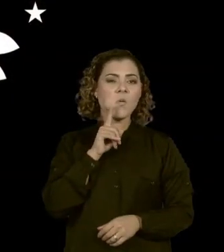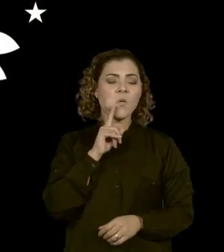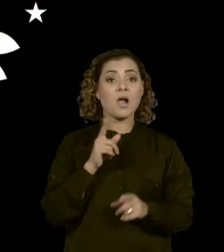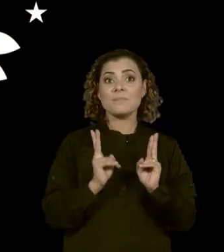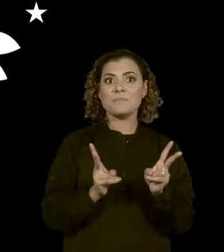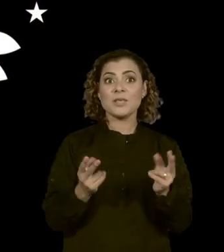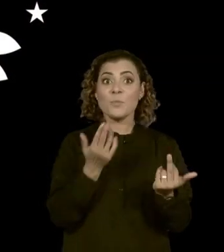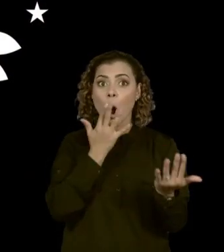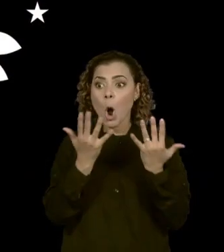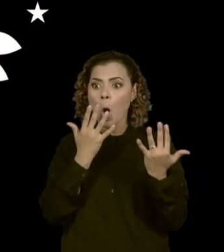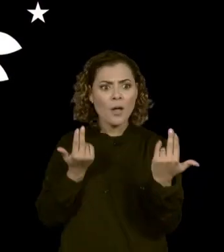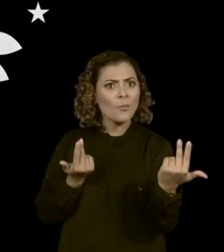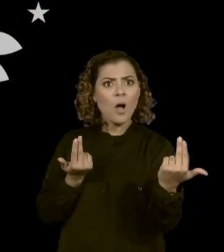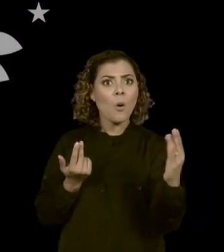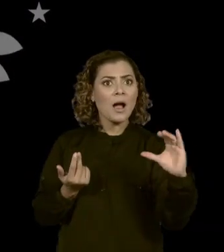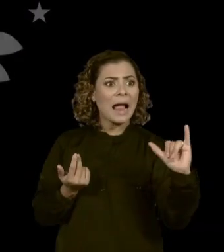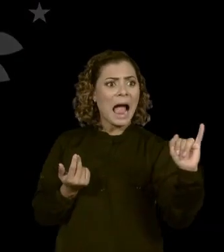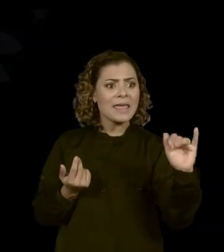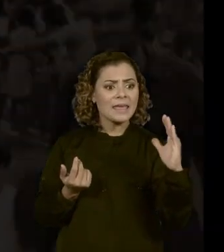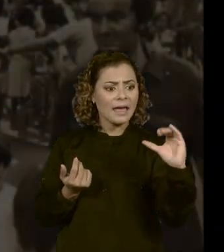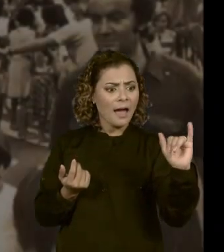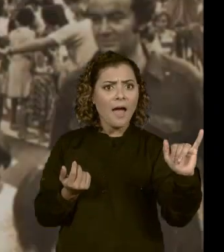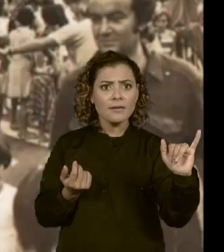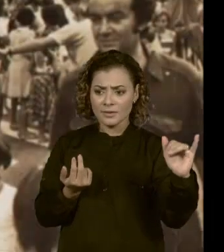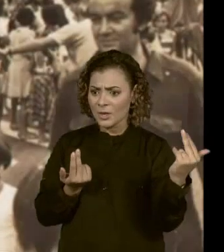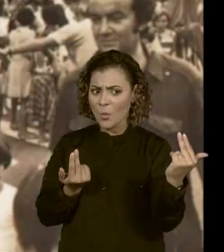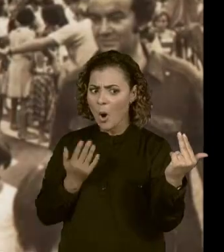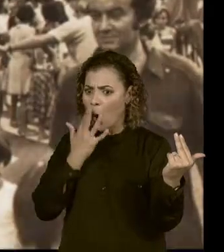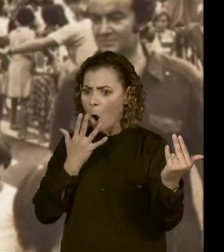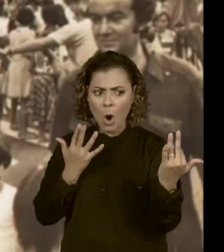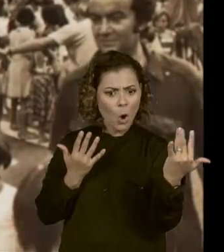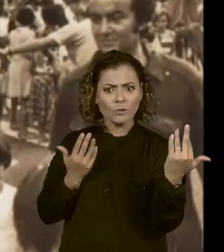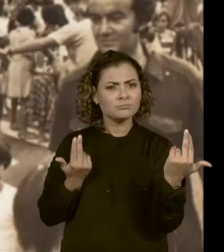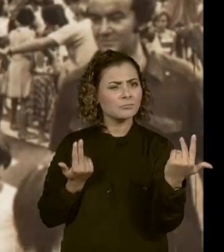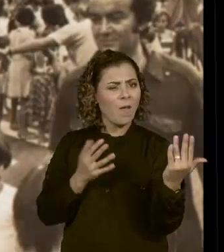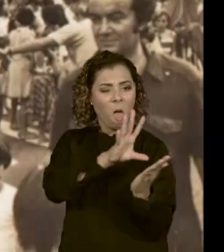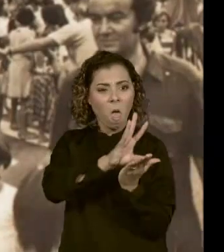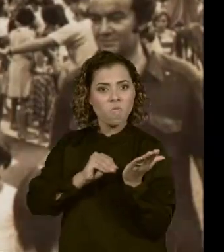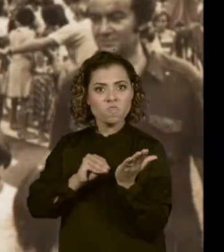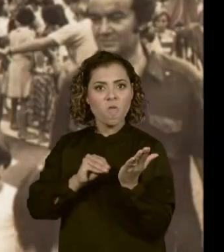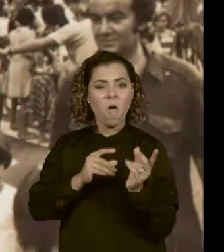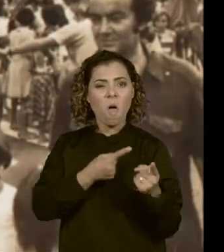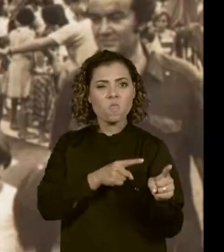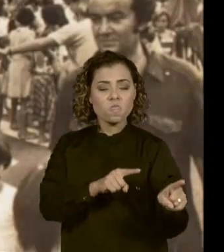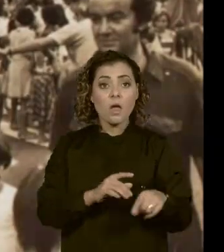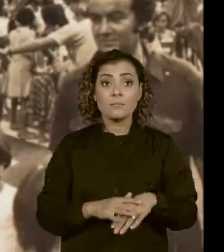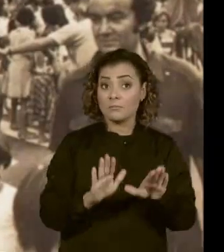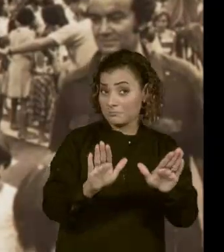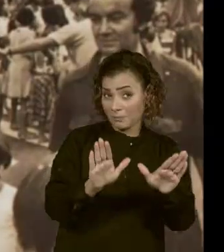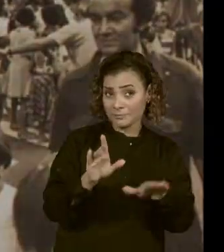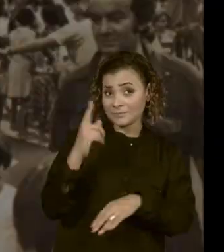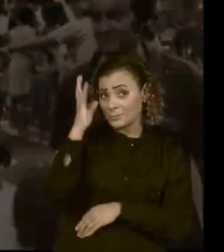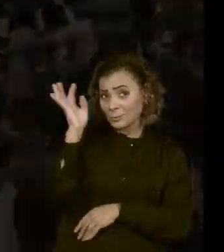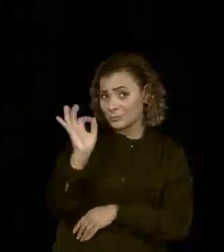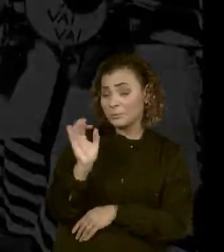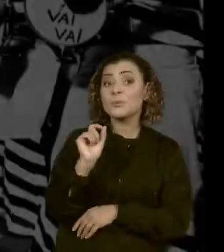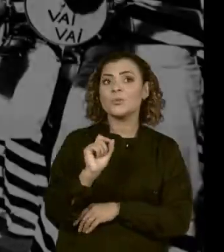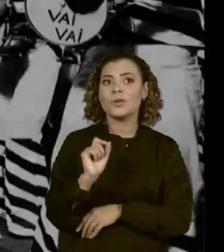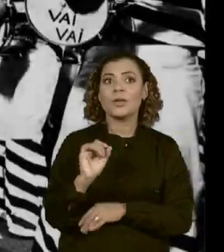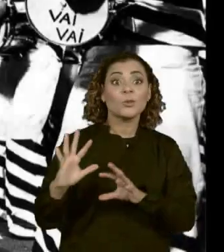dos Esfarrapados. Depois foi rebatizada de Cordão Carnavalesco e Esportivo Vai-Vai. E, com um toque de